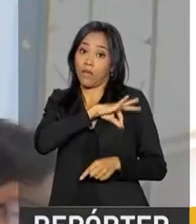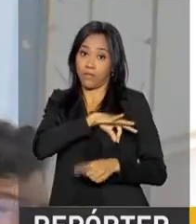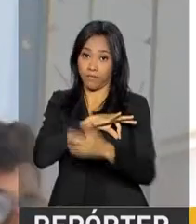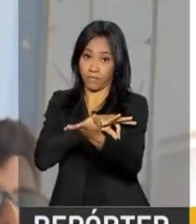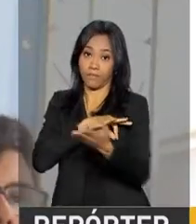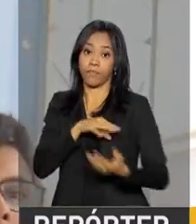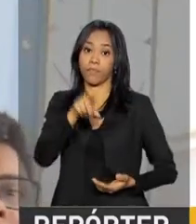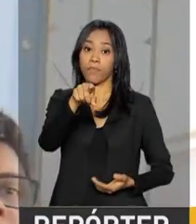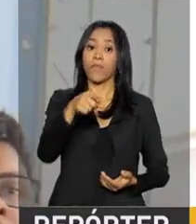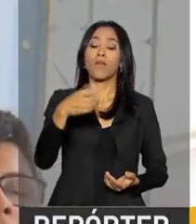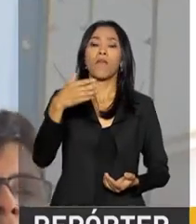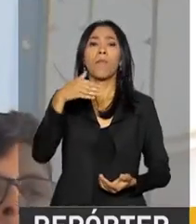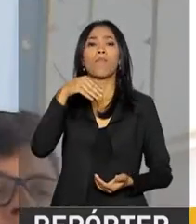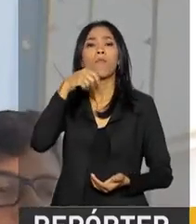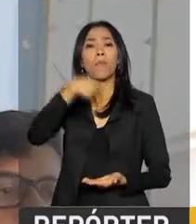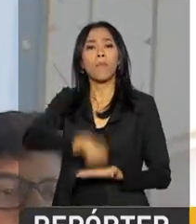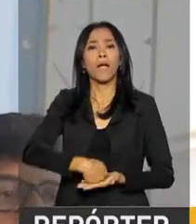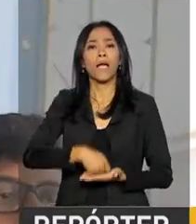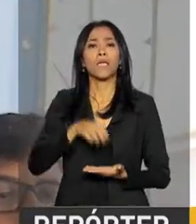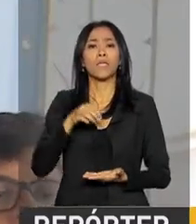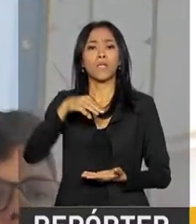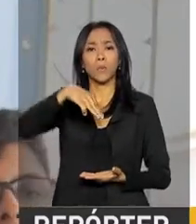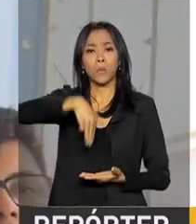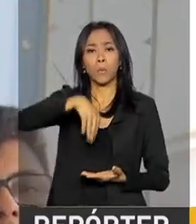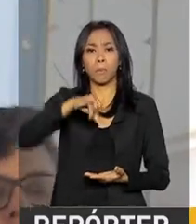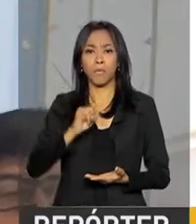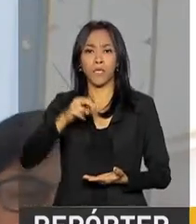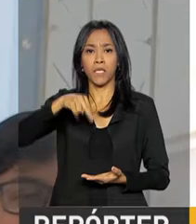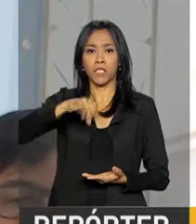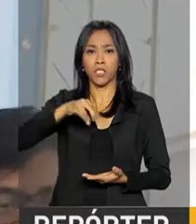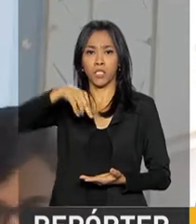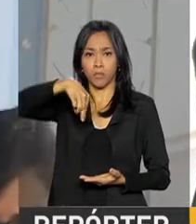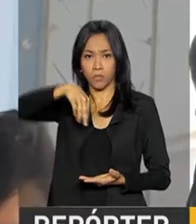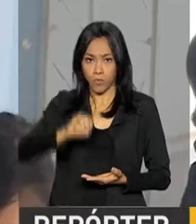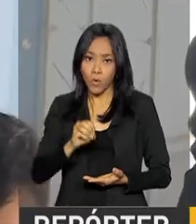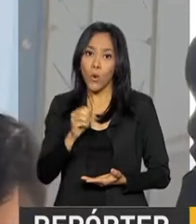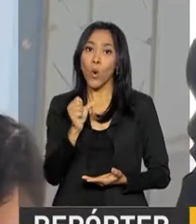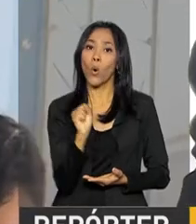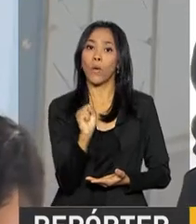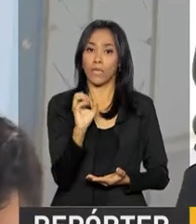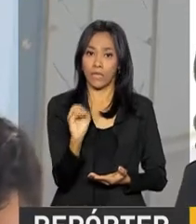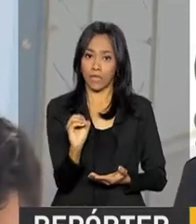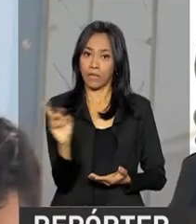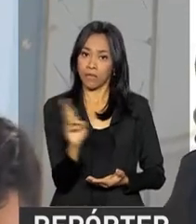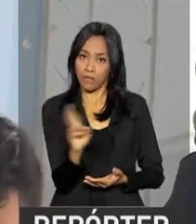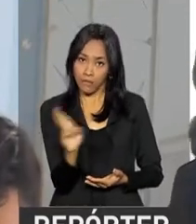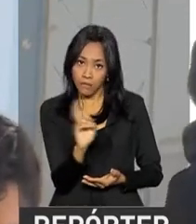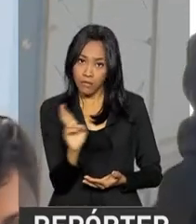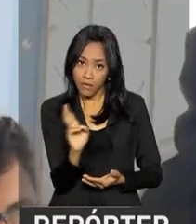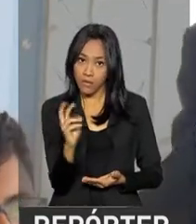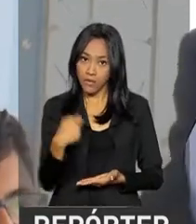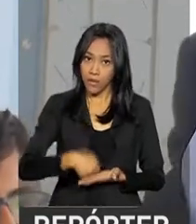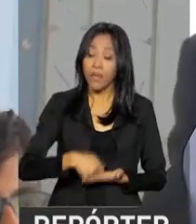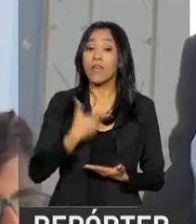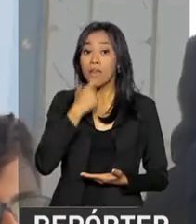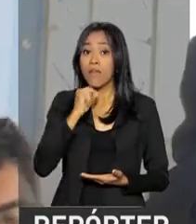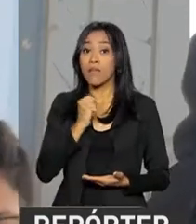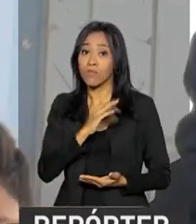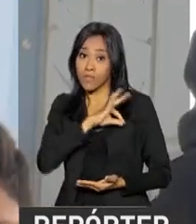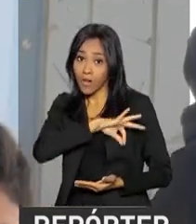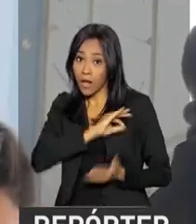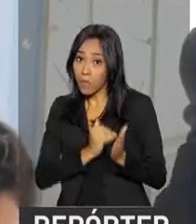no mínimo, R$ 80,00. Aquelas que ganham menos vão pagar R$ 80,00. E quem ganha